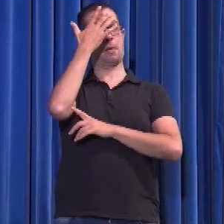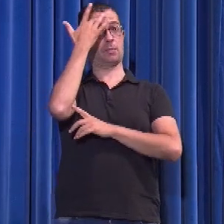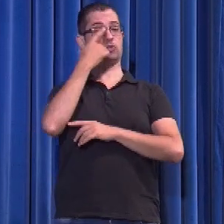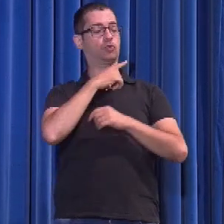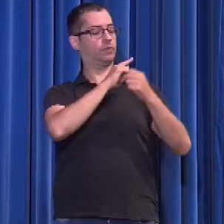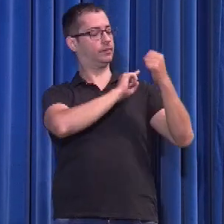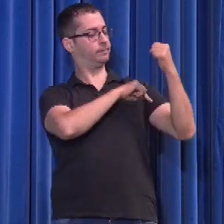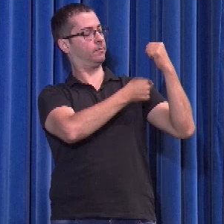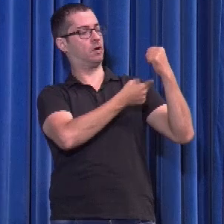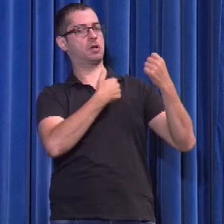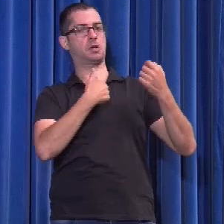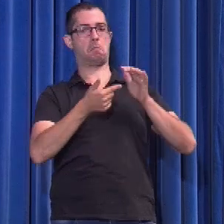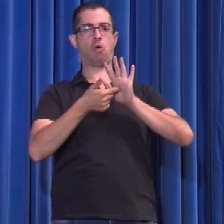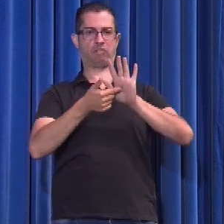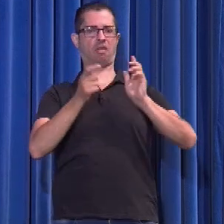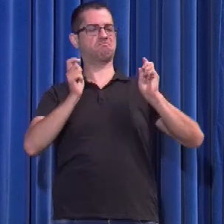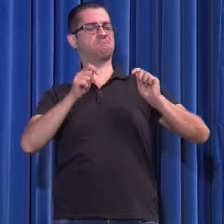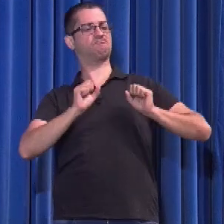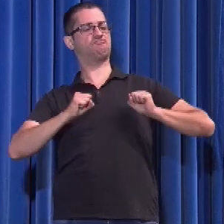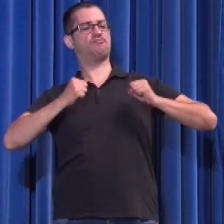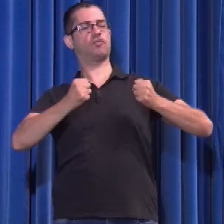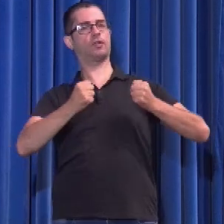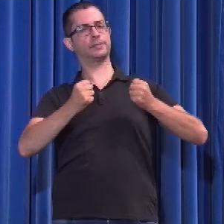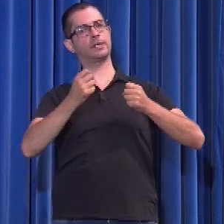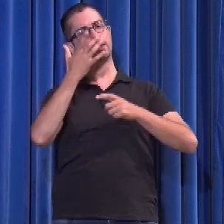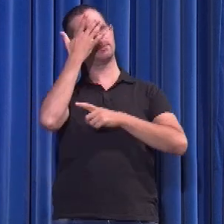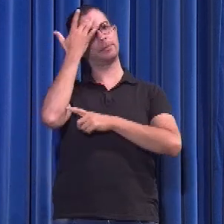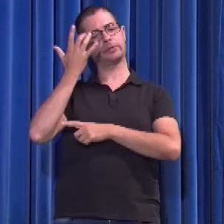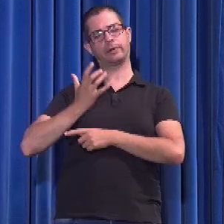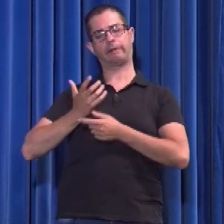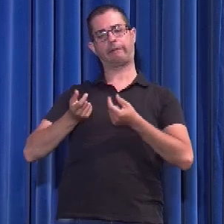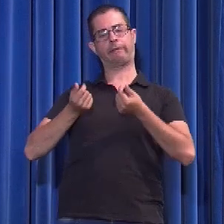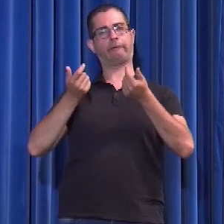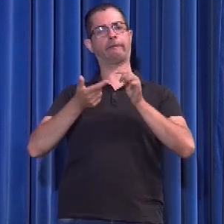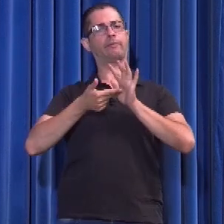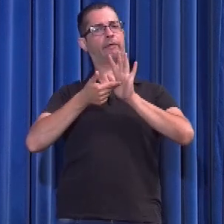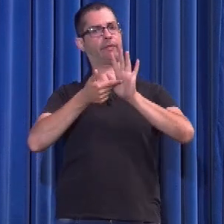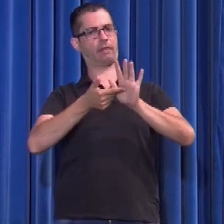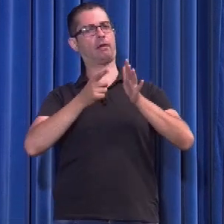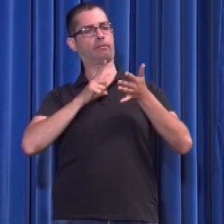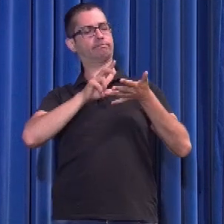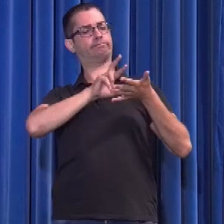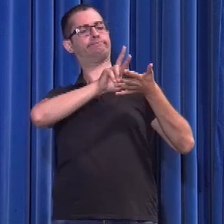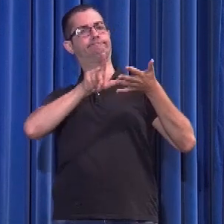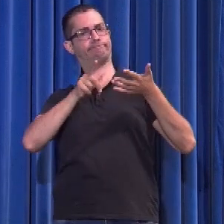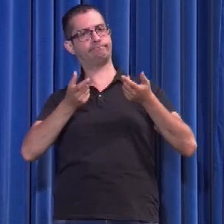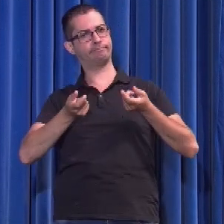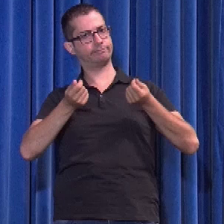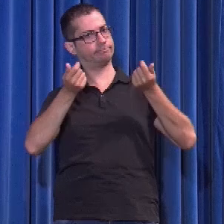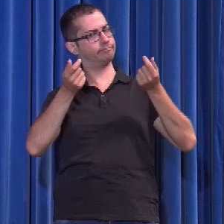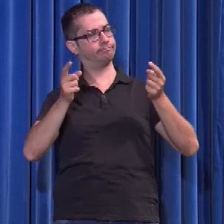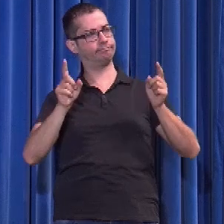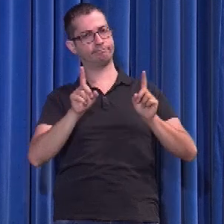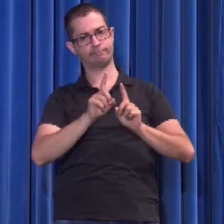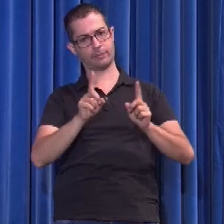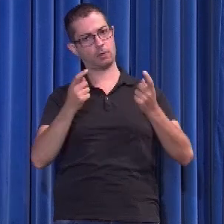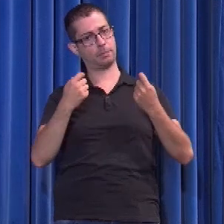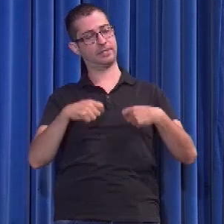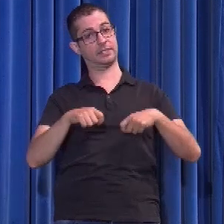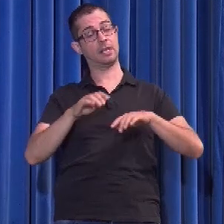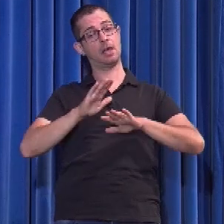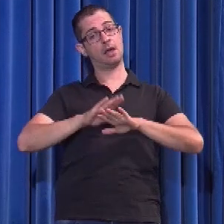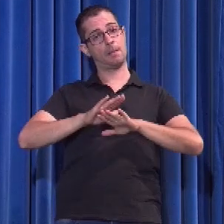sua força, nem o rico nas suas riquezas. Mas o que se